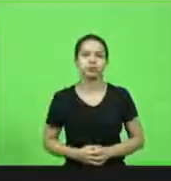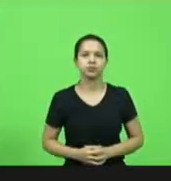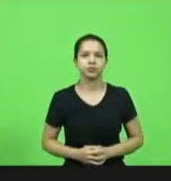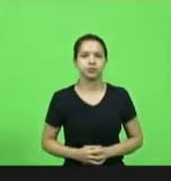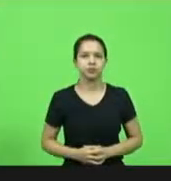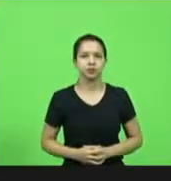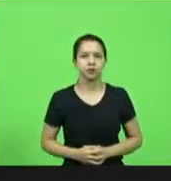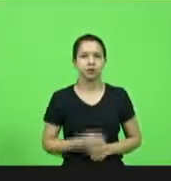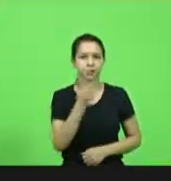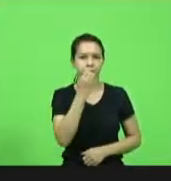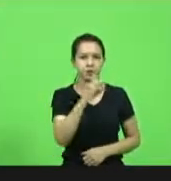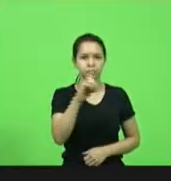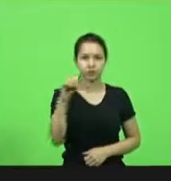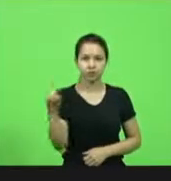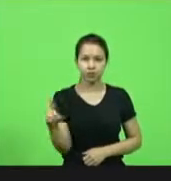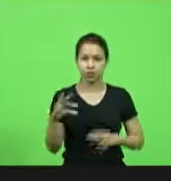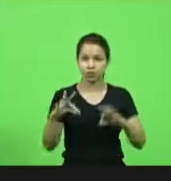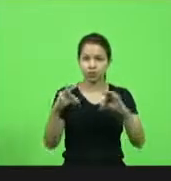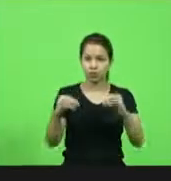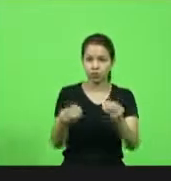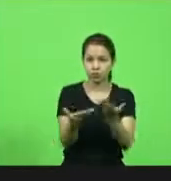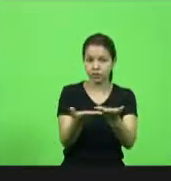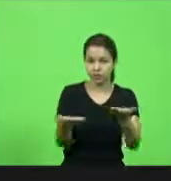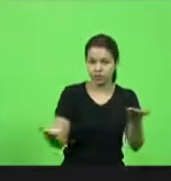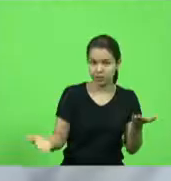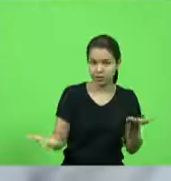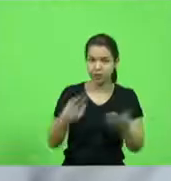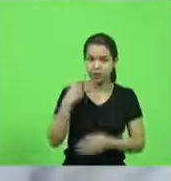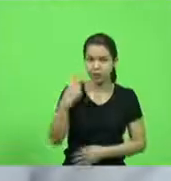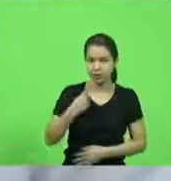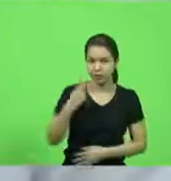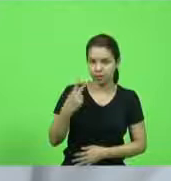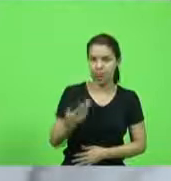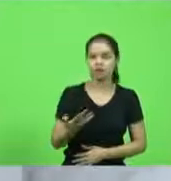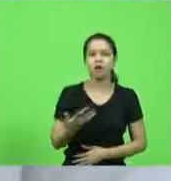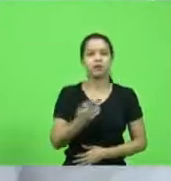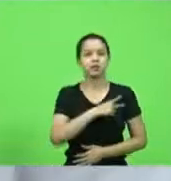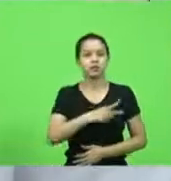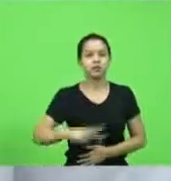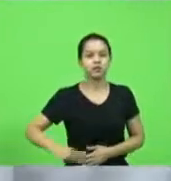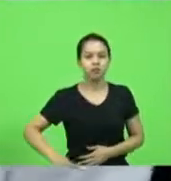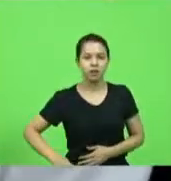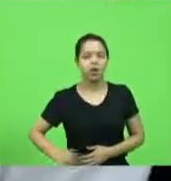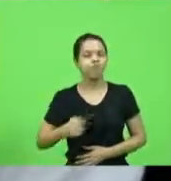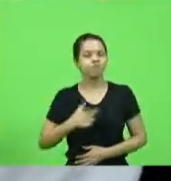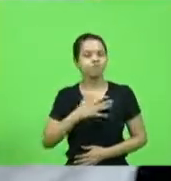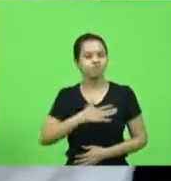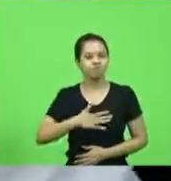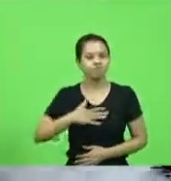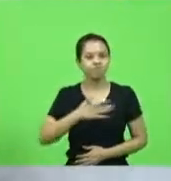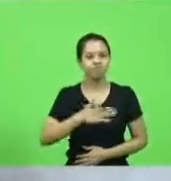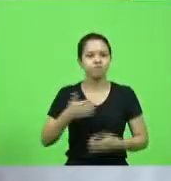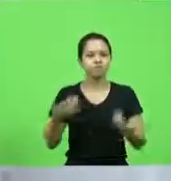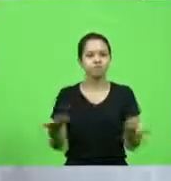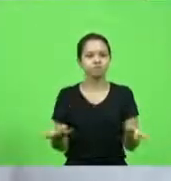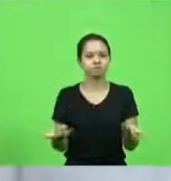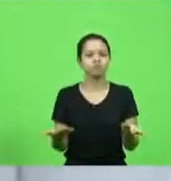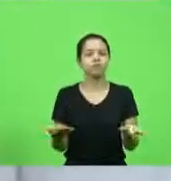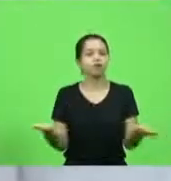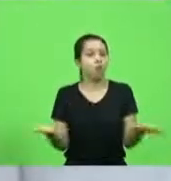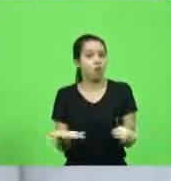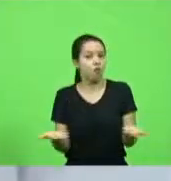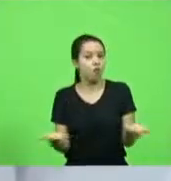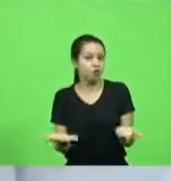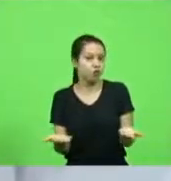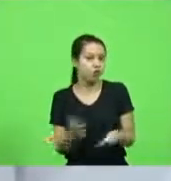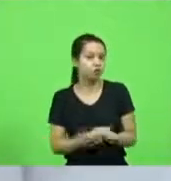Bom dia a todos os parlamentares. Bom dia, senhor presidente. É um maior prazer estar falando com todos. Na realidade, eu tenho